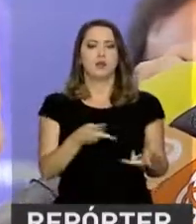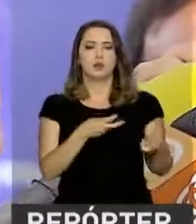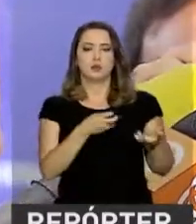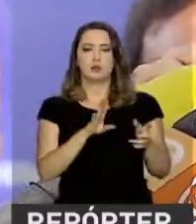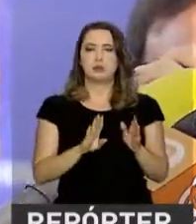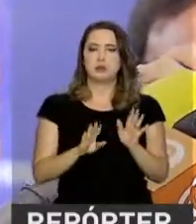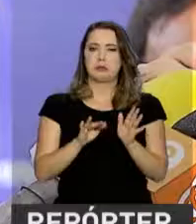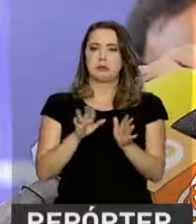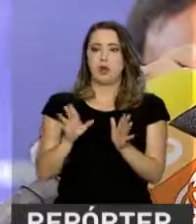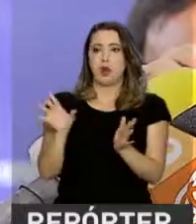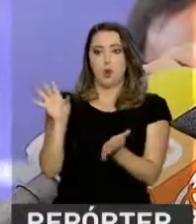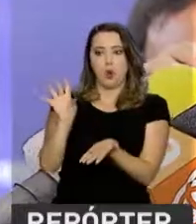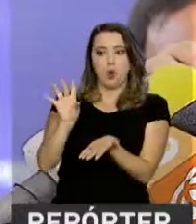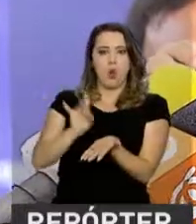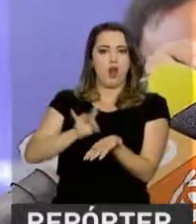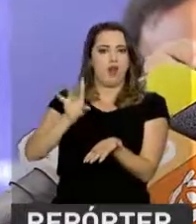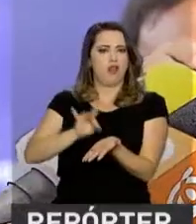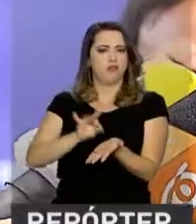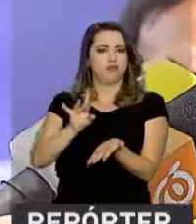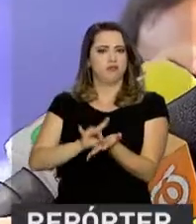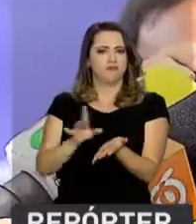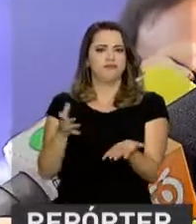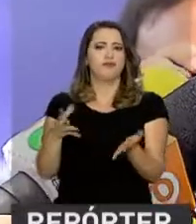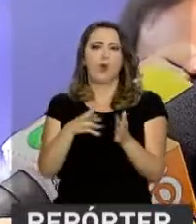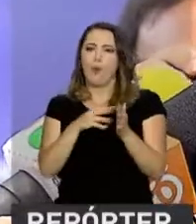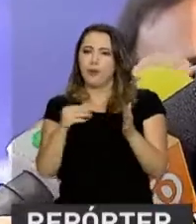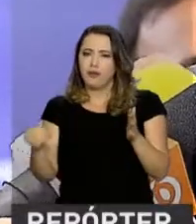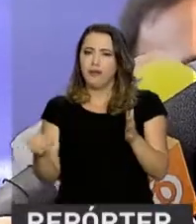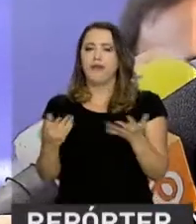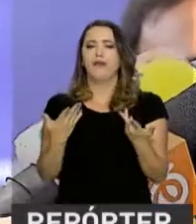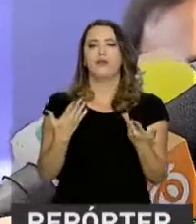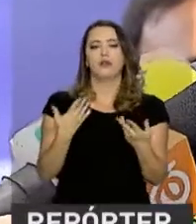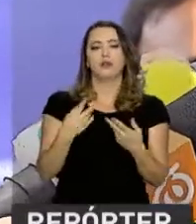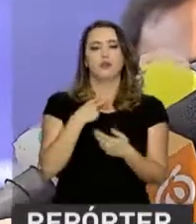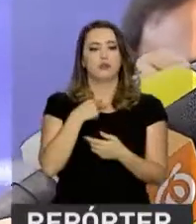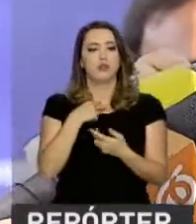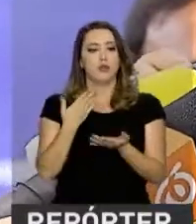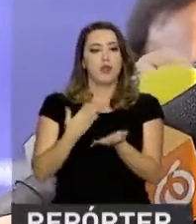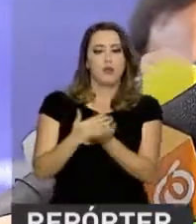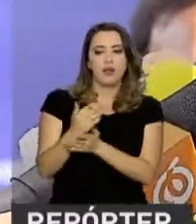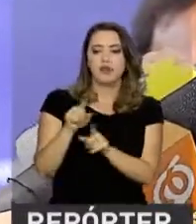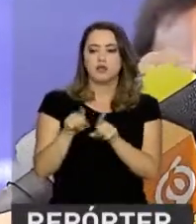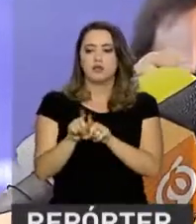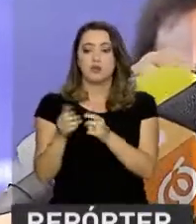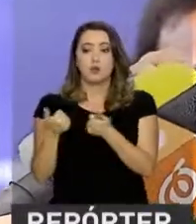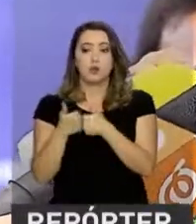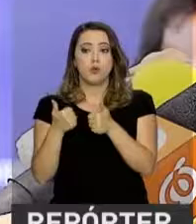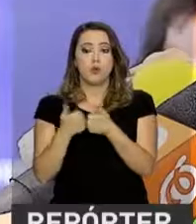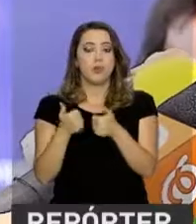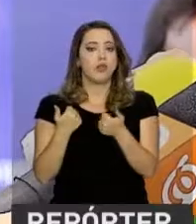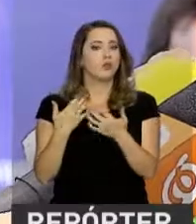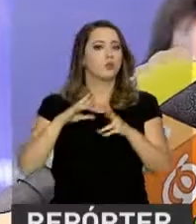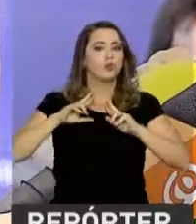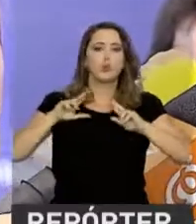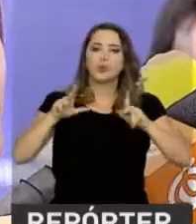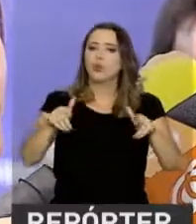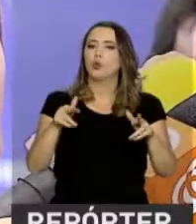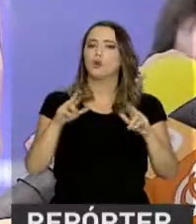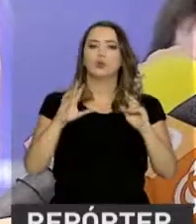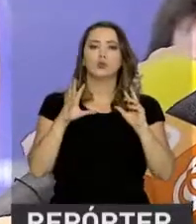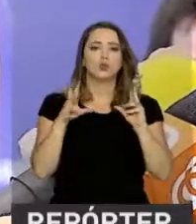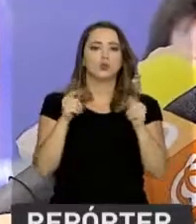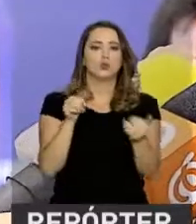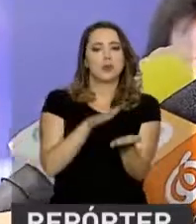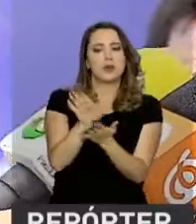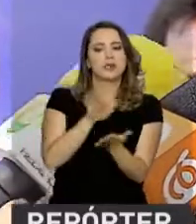desde o acompanhamento de transporte, logística, da gráfica. A Polícia Federal acompanha todas as etapas